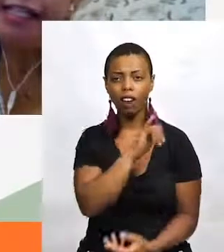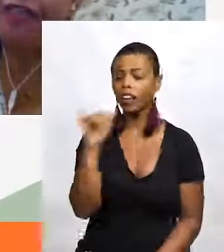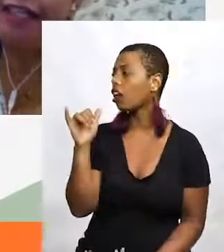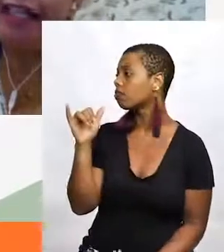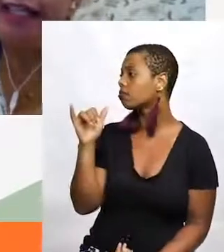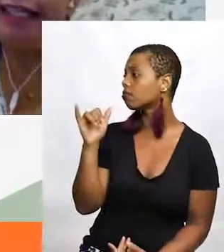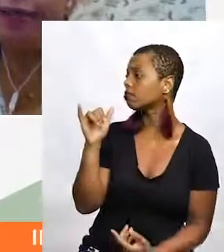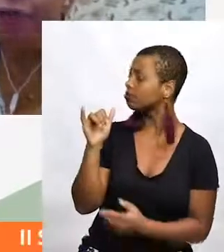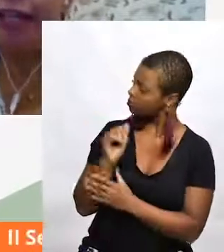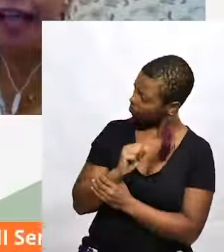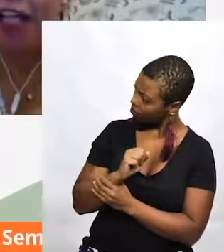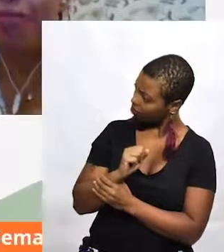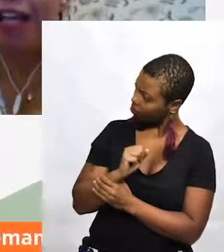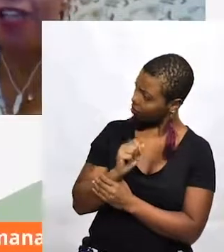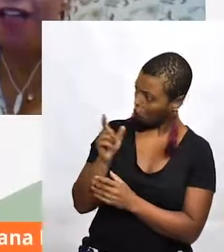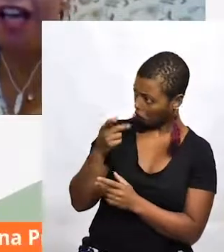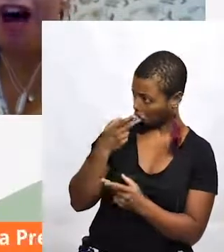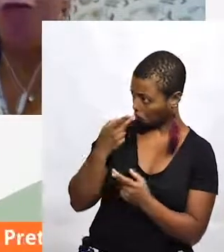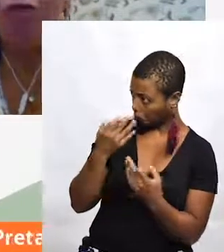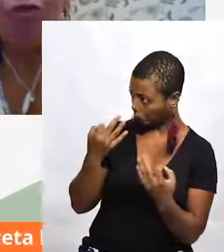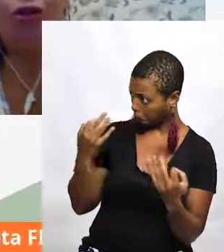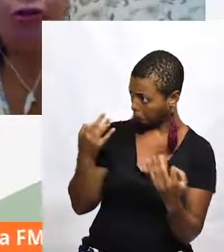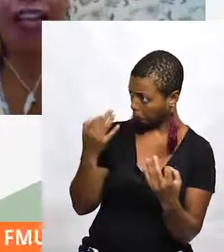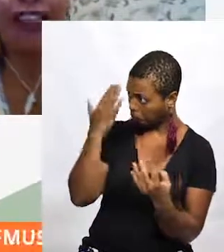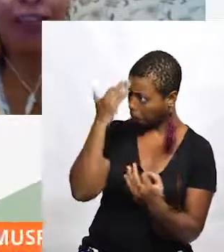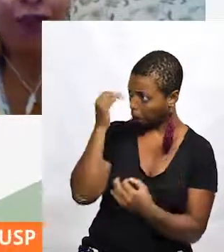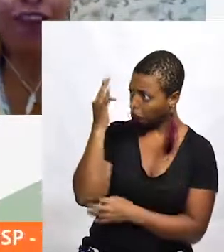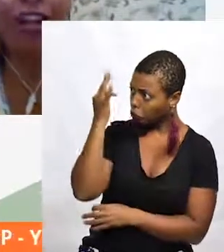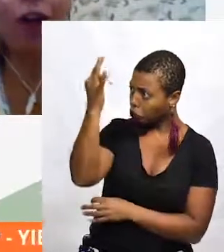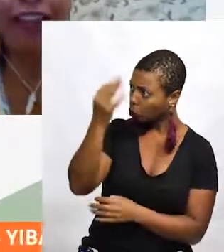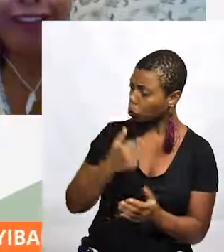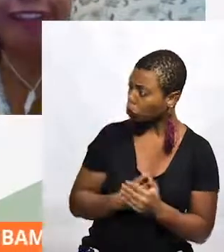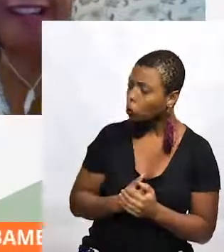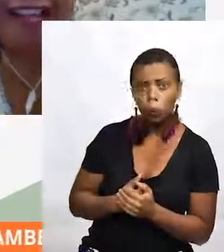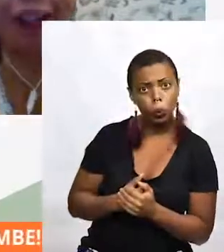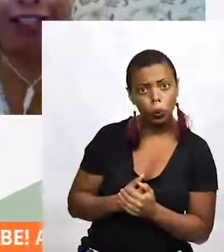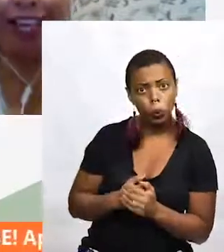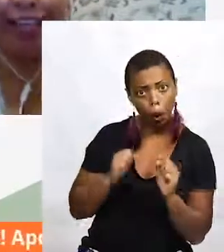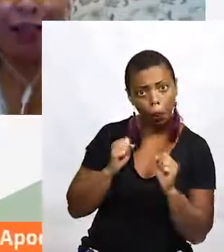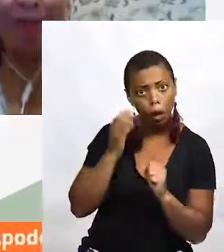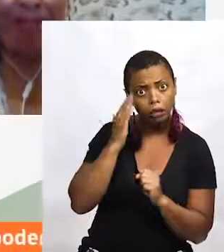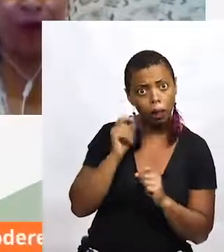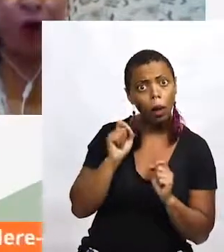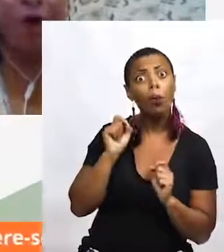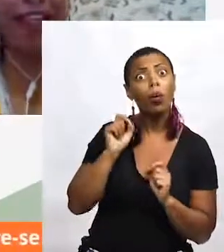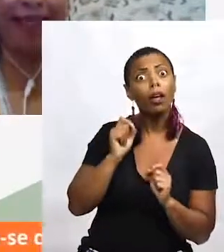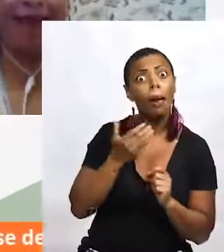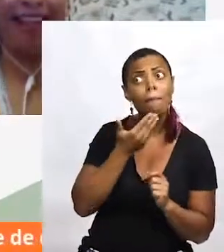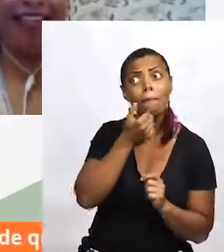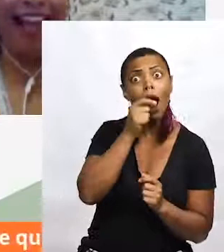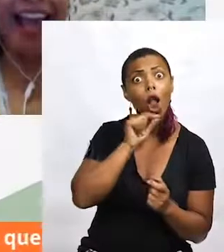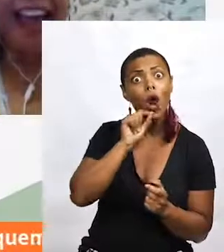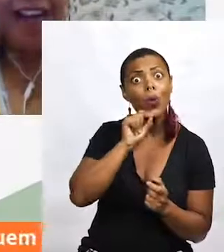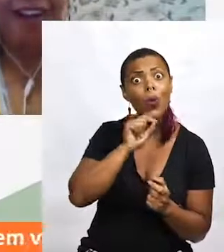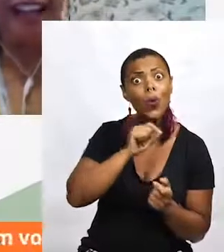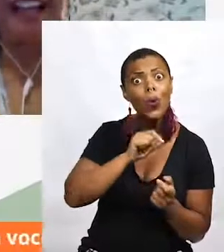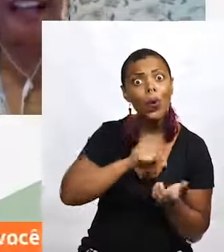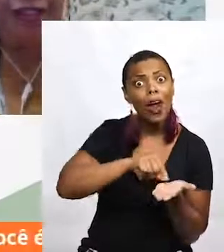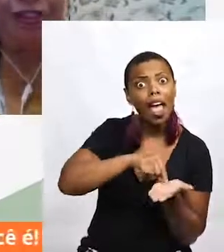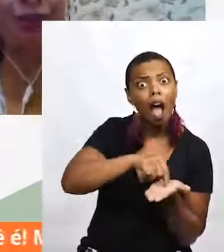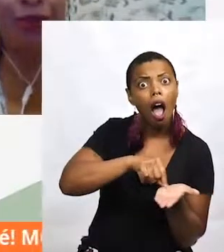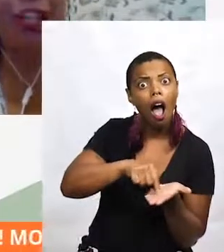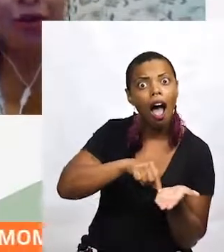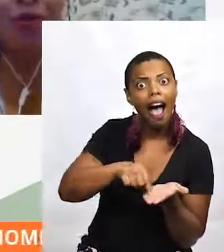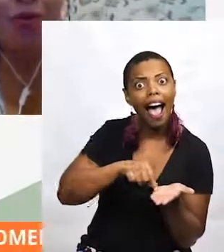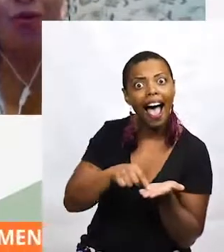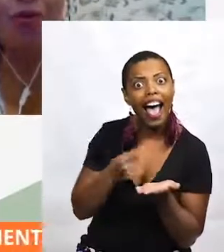assim, se você tem tanta propriedade para adivinhar o futuro, por que, que você não vê o que vai dar na loteria? Né? Mas não compensa mais, né? Ficar